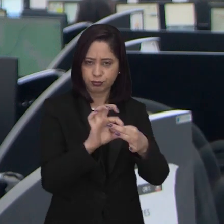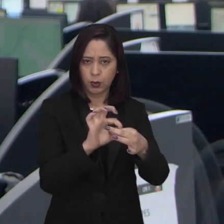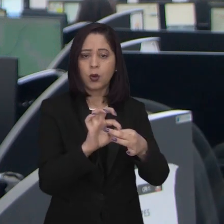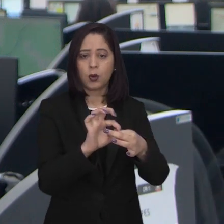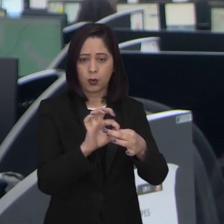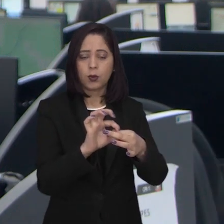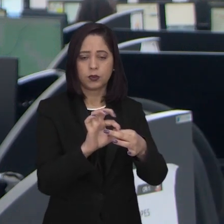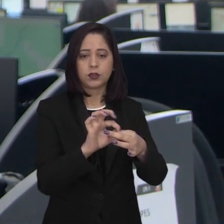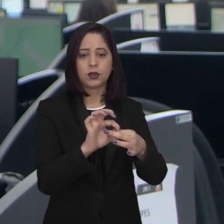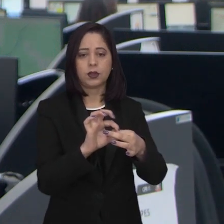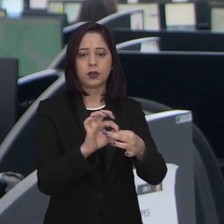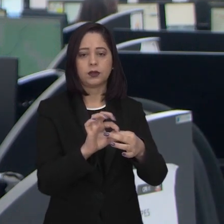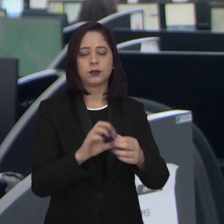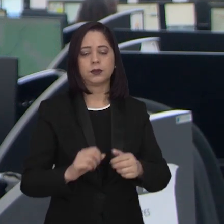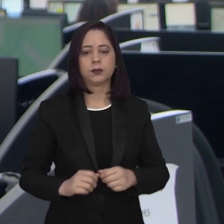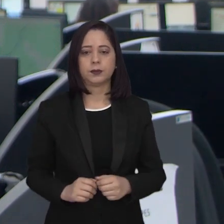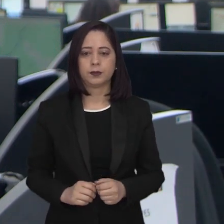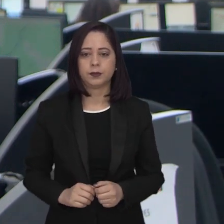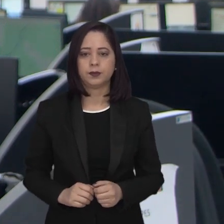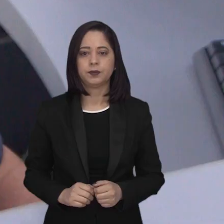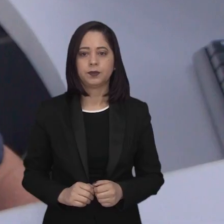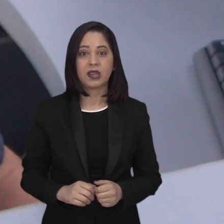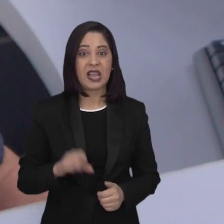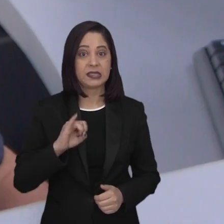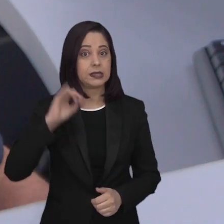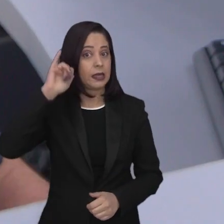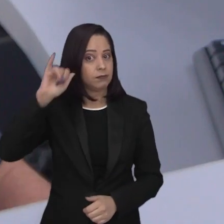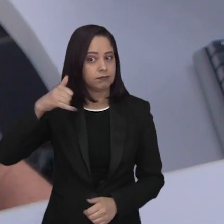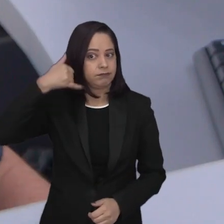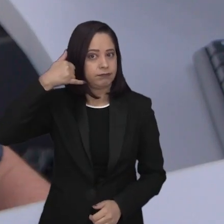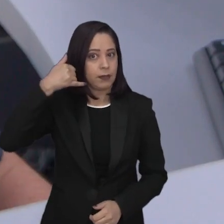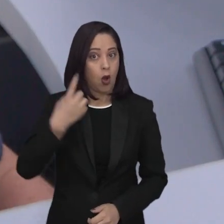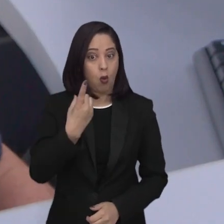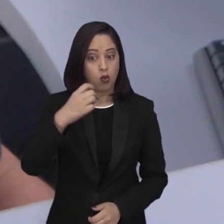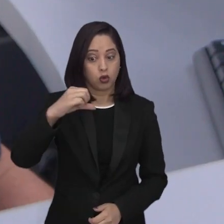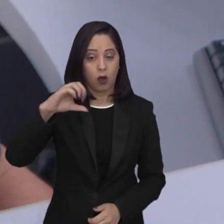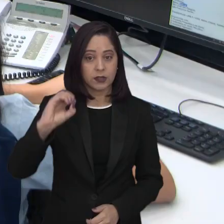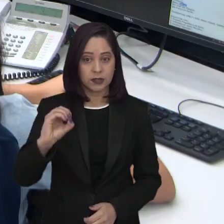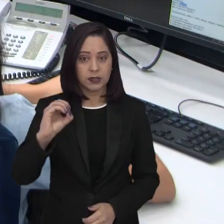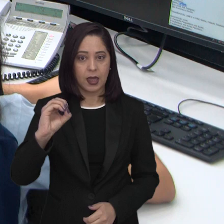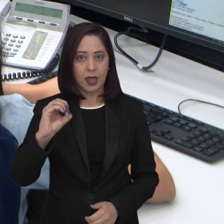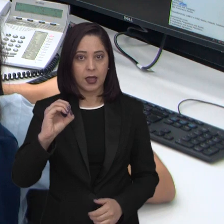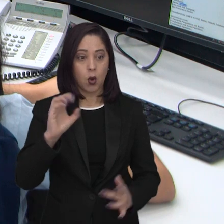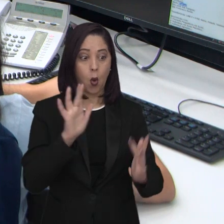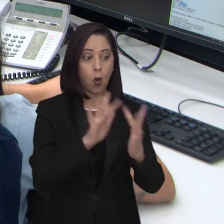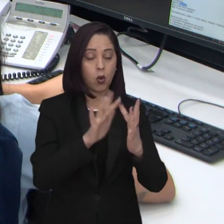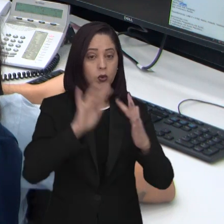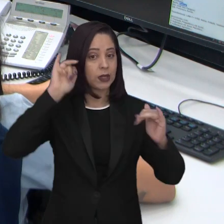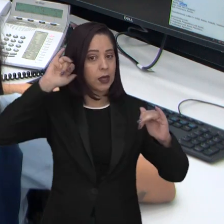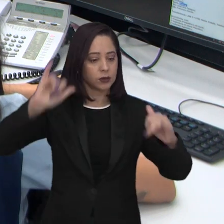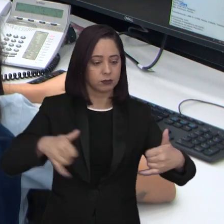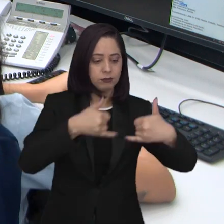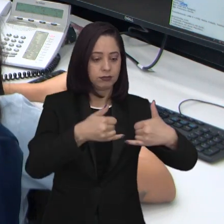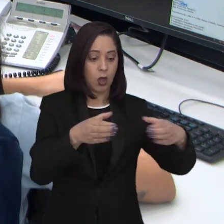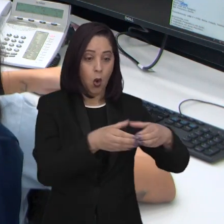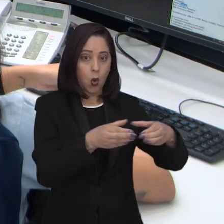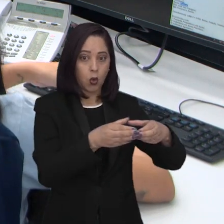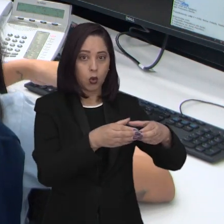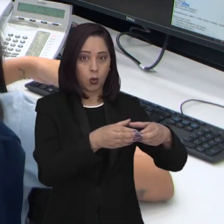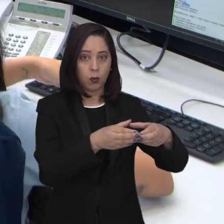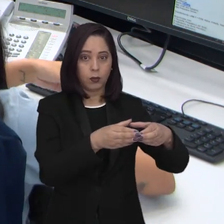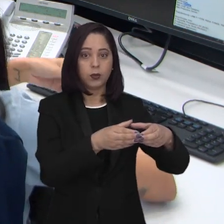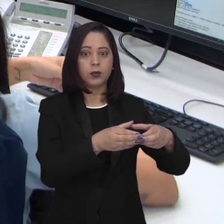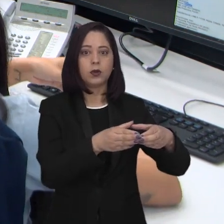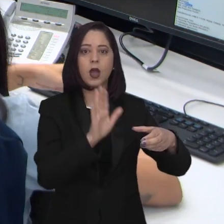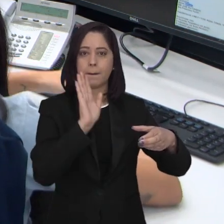atendimento e despacho de ocorrências pertinentes a eles. Quando há um chamado para o 190, o primeiro contato é feito com uma equipe de